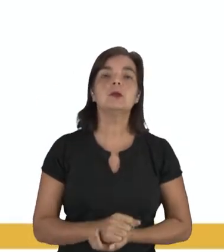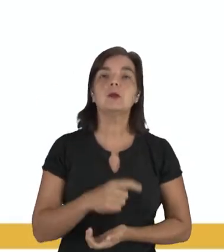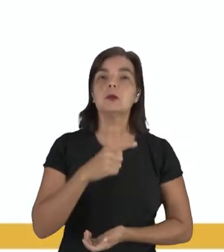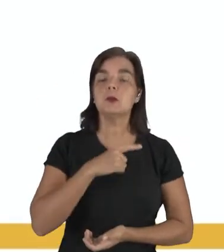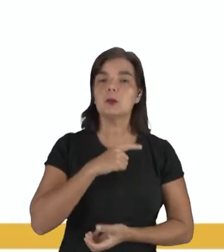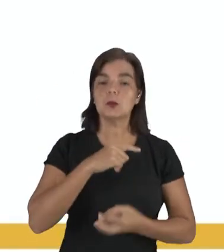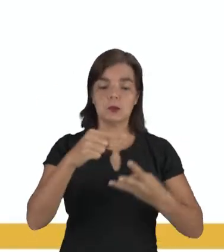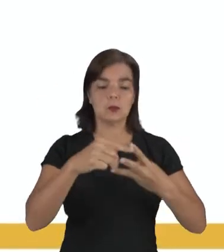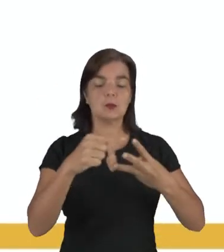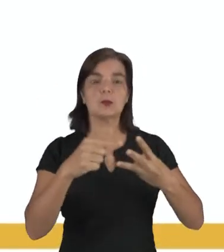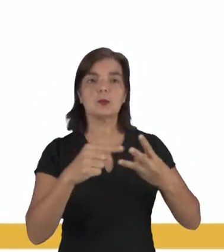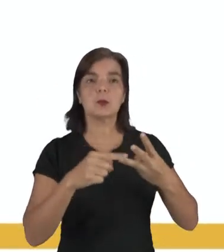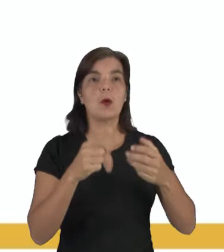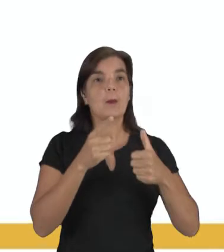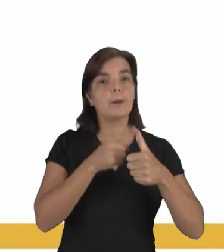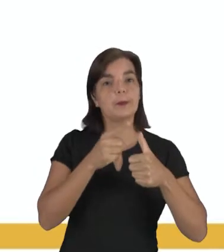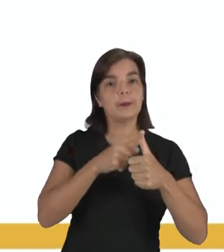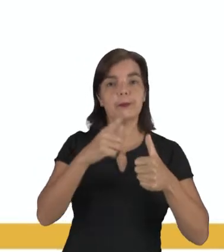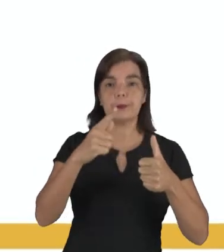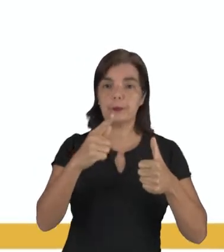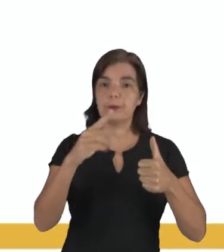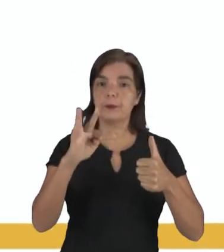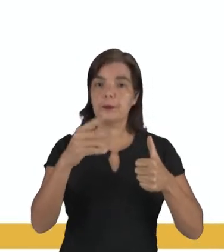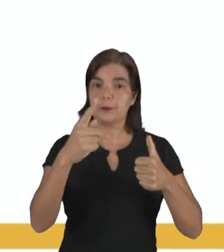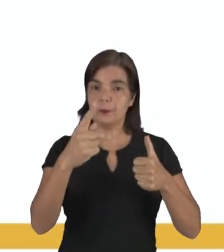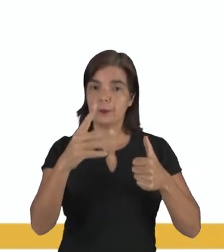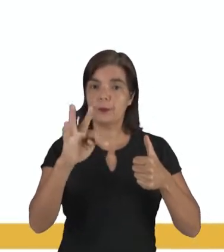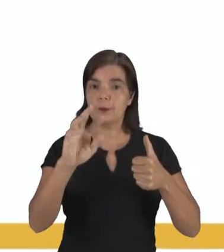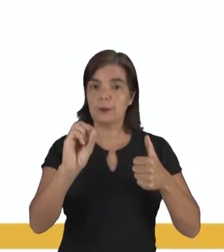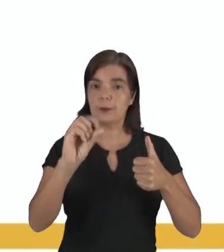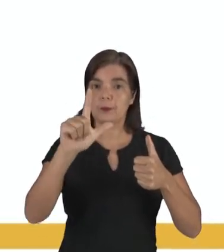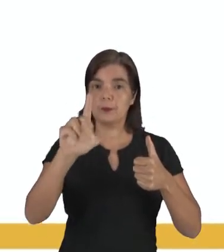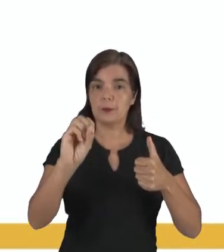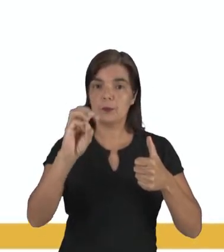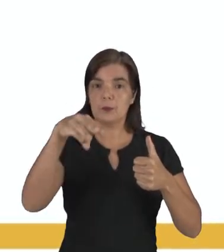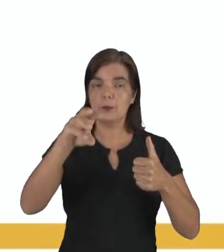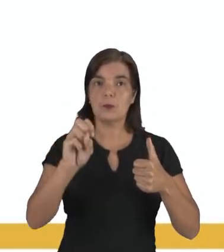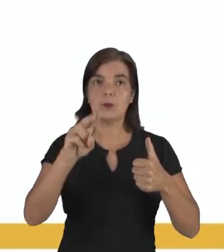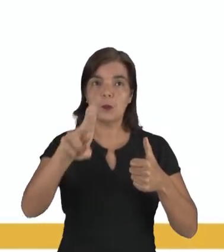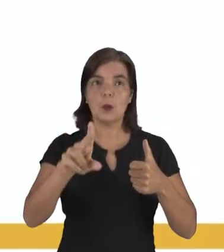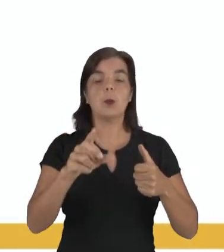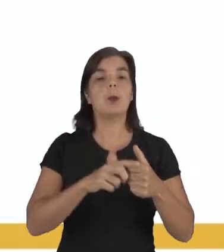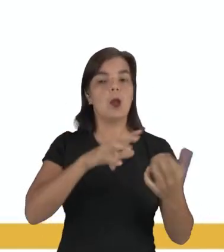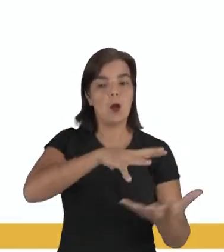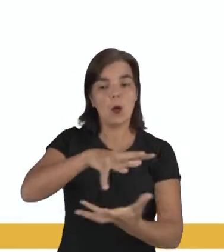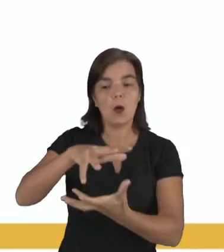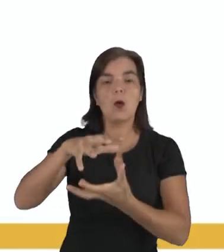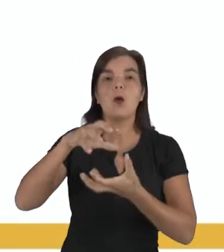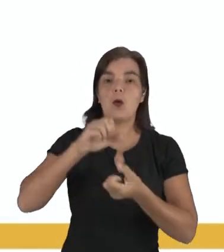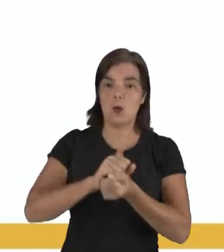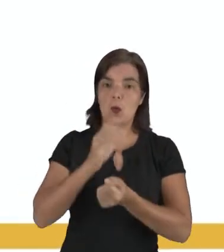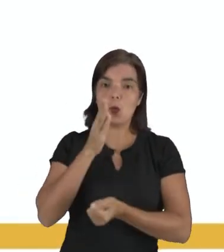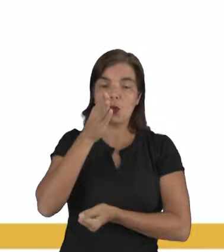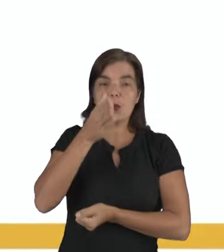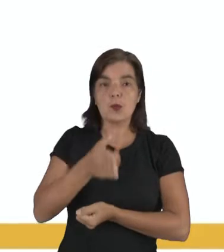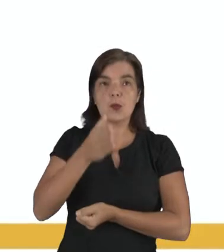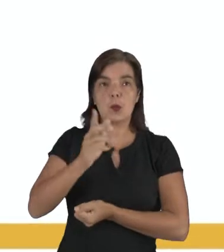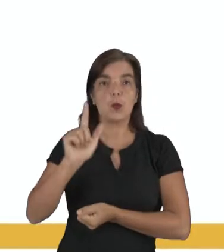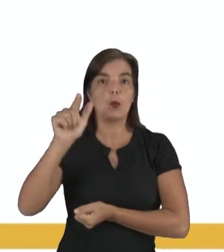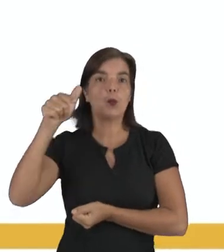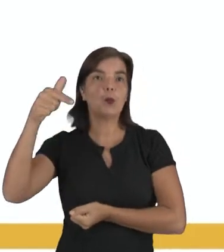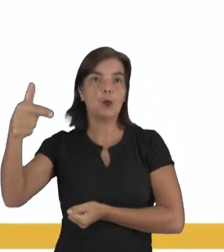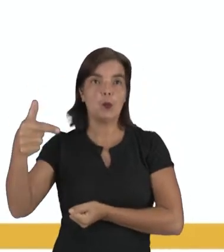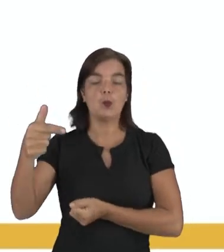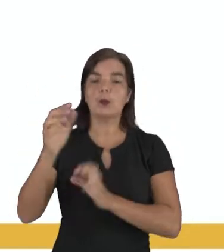tinham esses 3. O primeiro é o de Ptolomeu, sistema geocêntrico, e tinha a Terra ali no centro com os outros